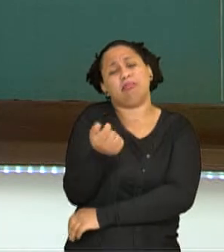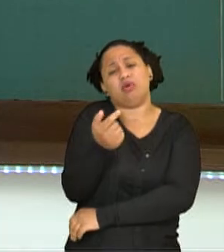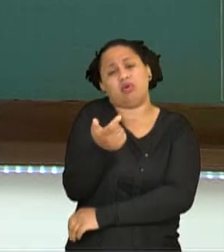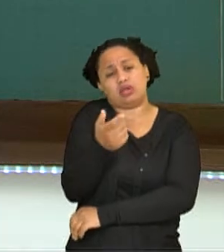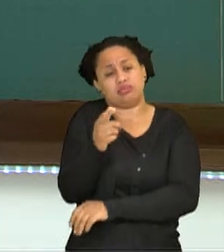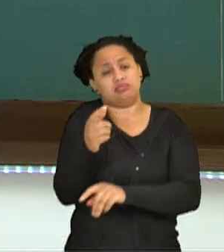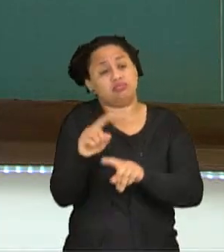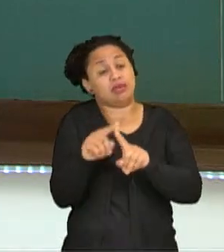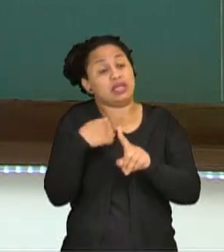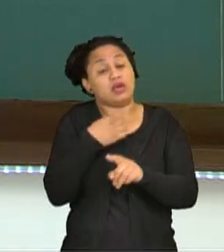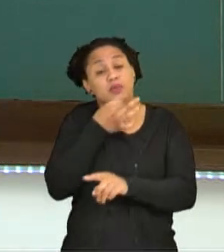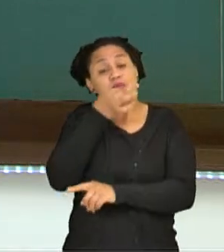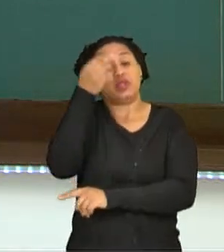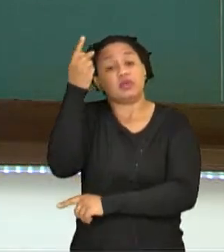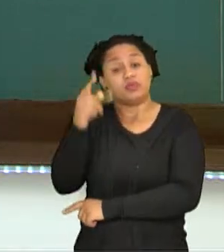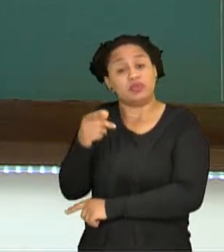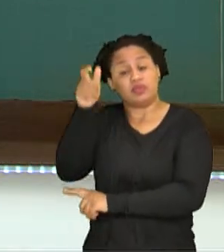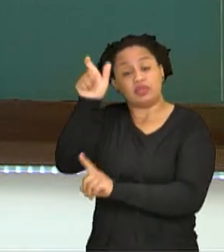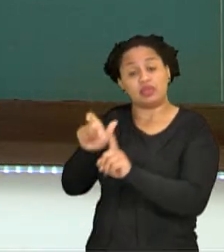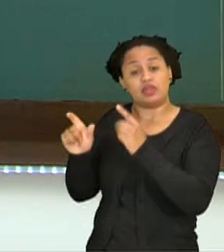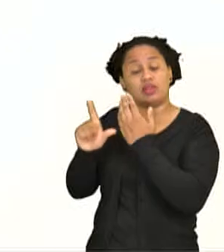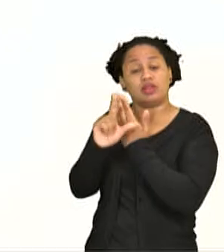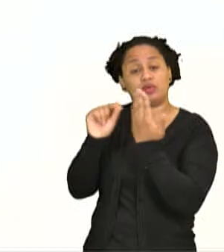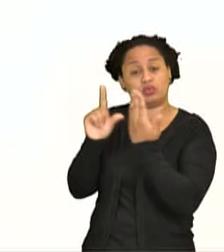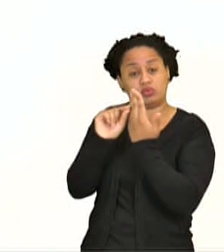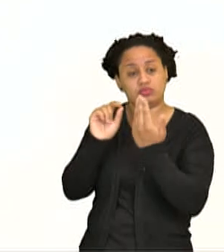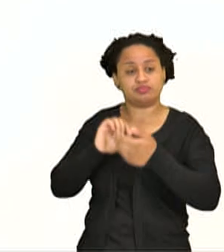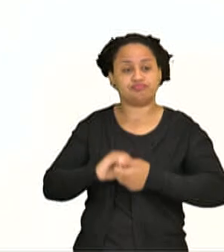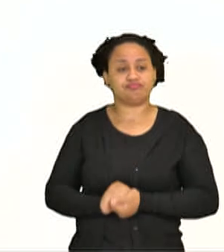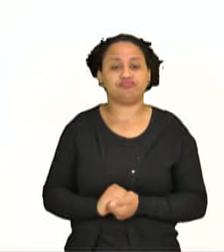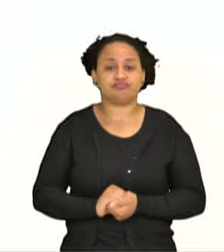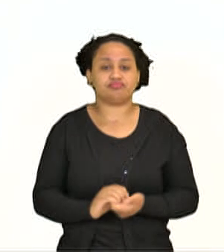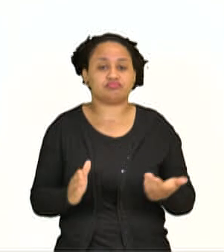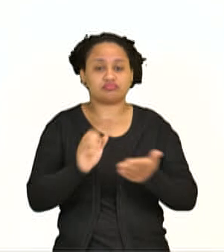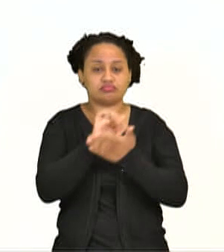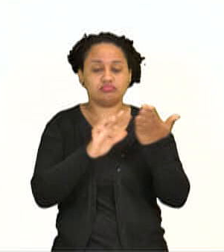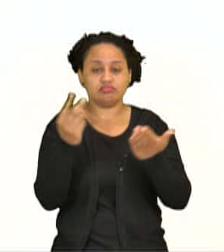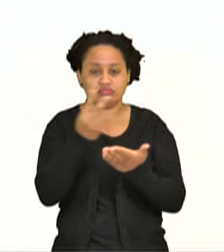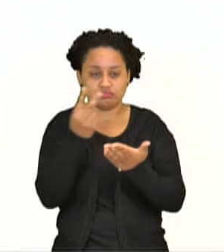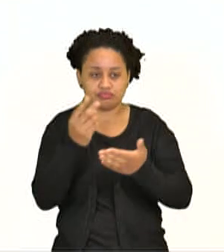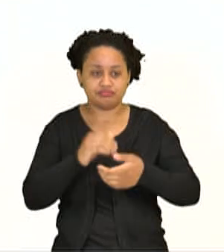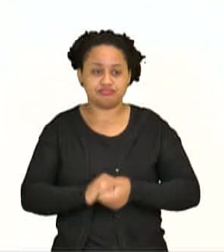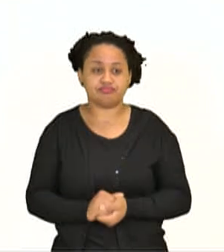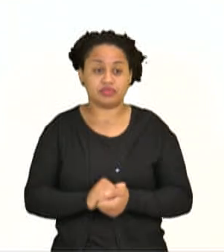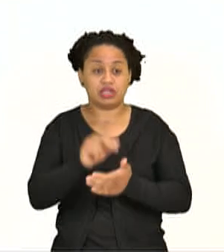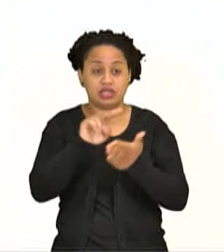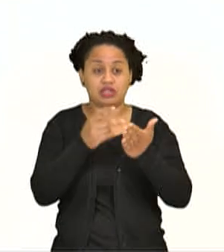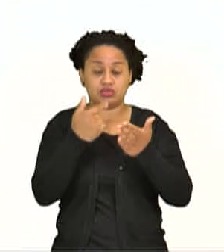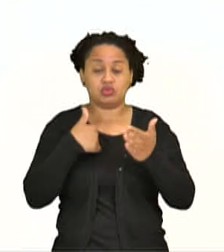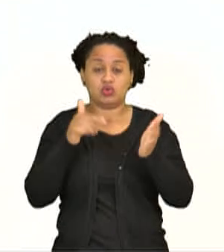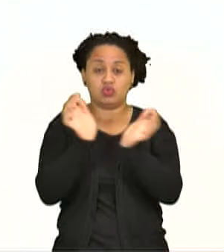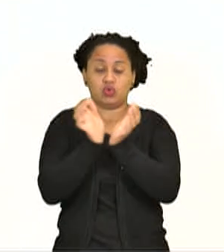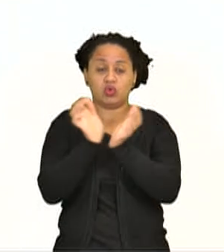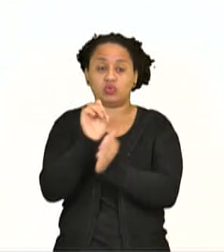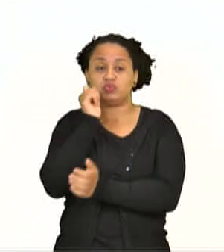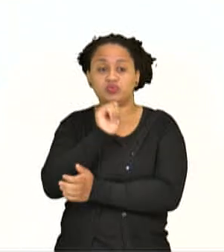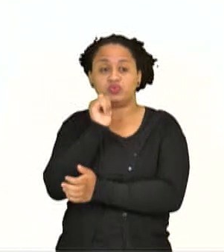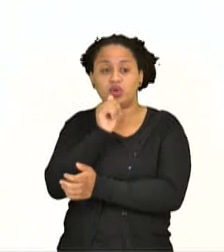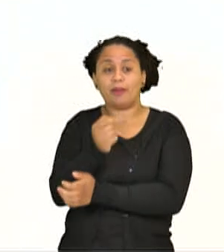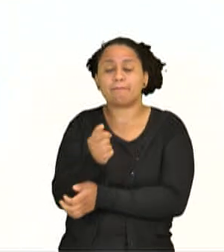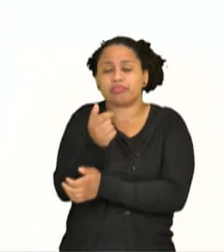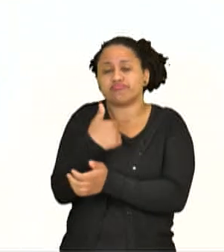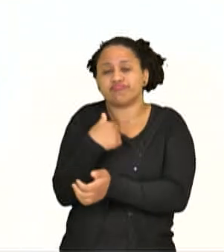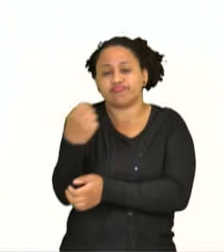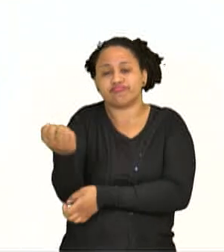opinião dela. Vamos aqui para a segunda atividade? Releia. Elenco feminino traz pouca novidade.